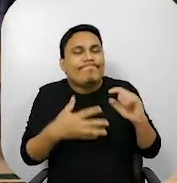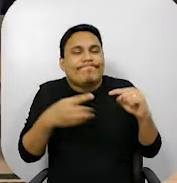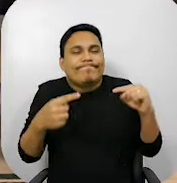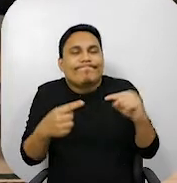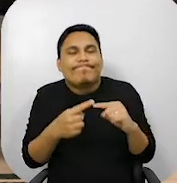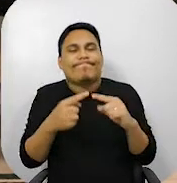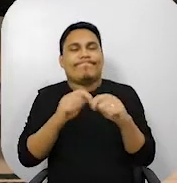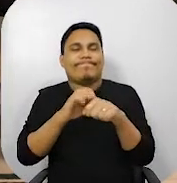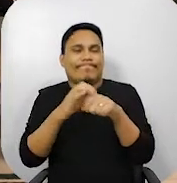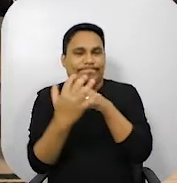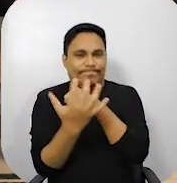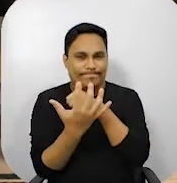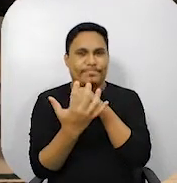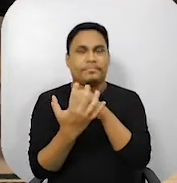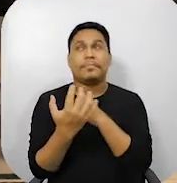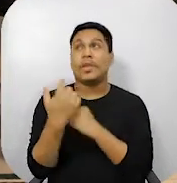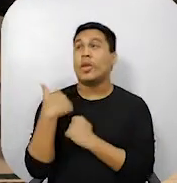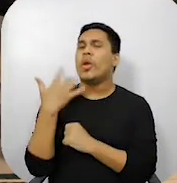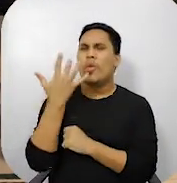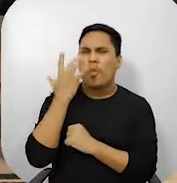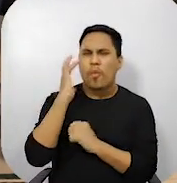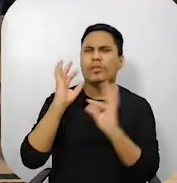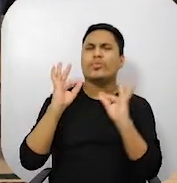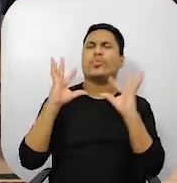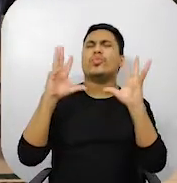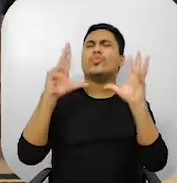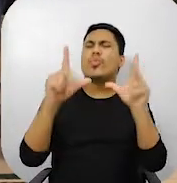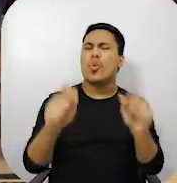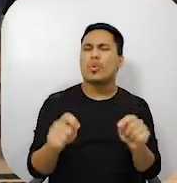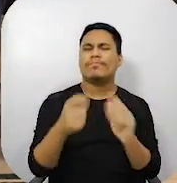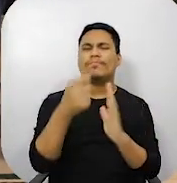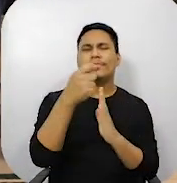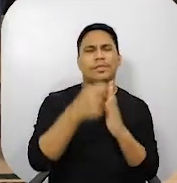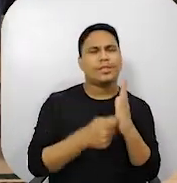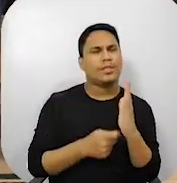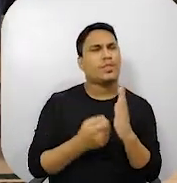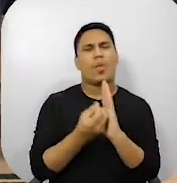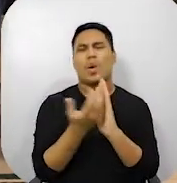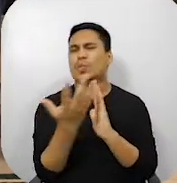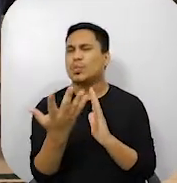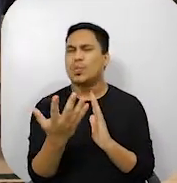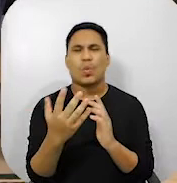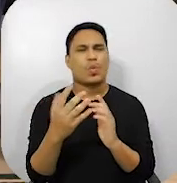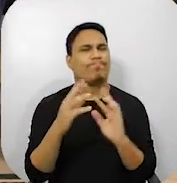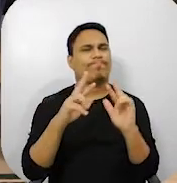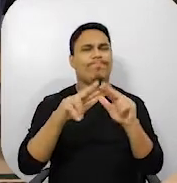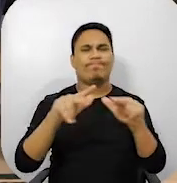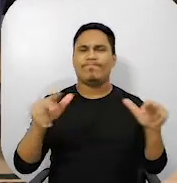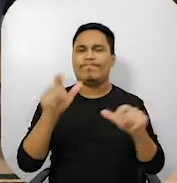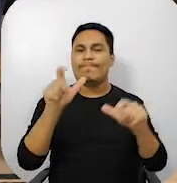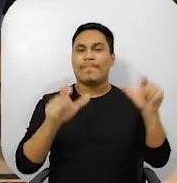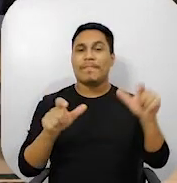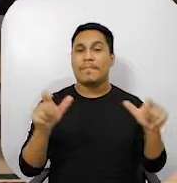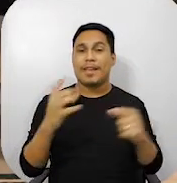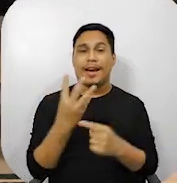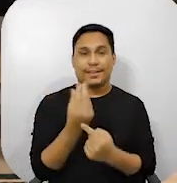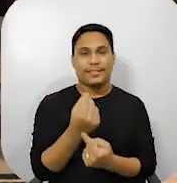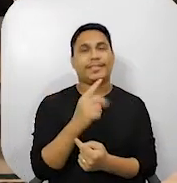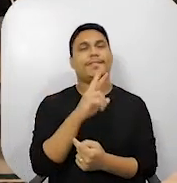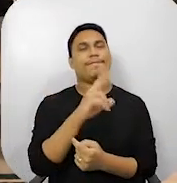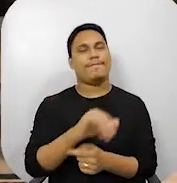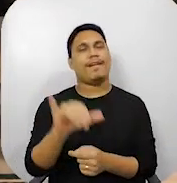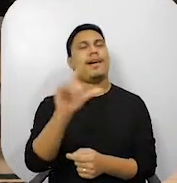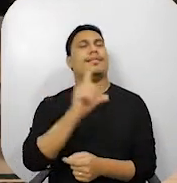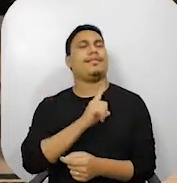mais acho que todo escritor ou autor compositor os artistas eles eles vão ter